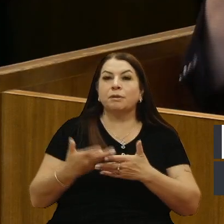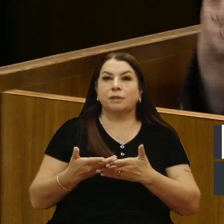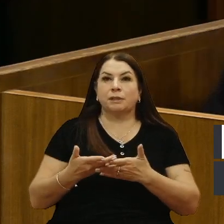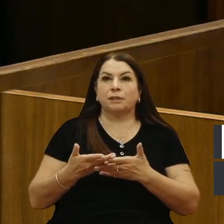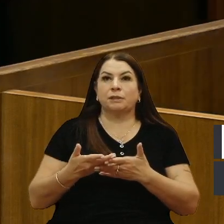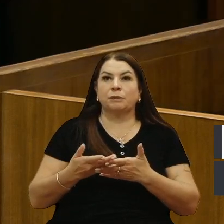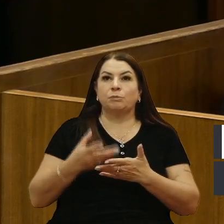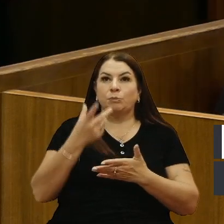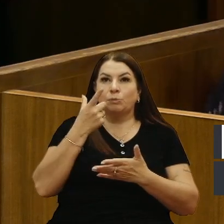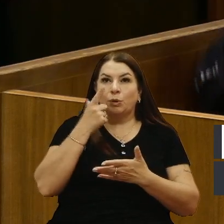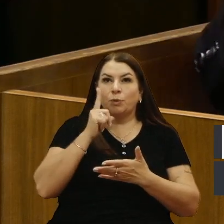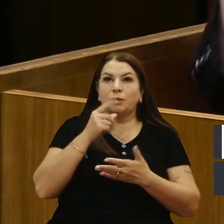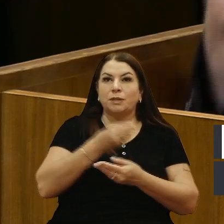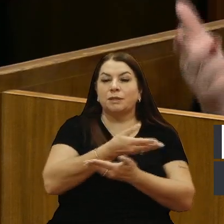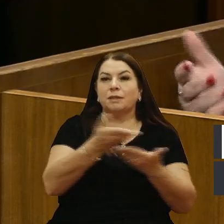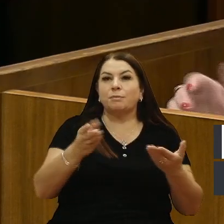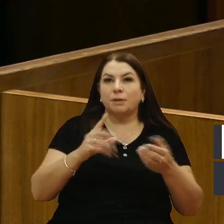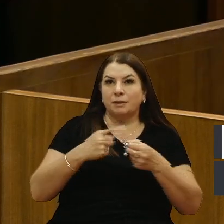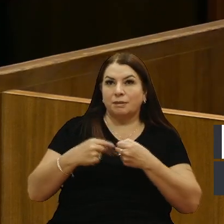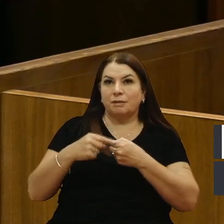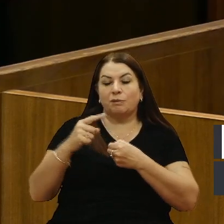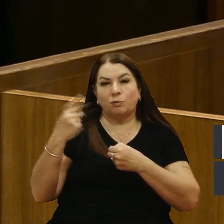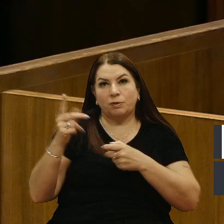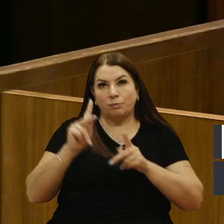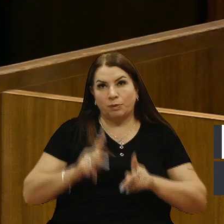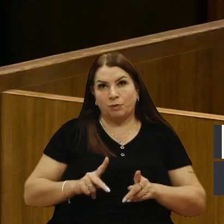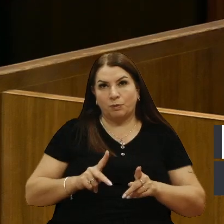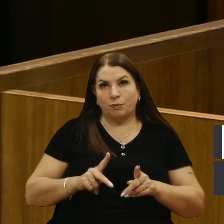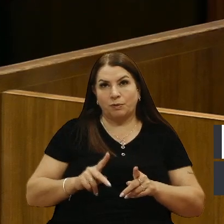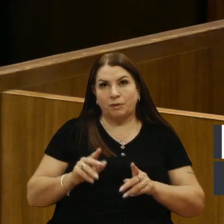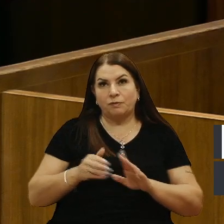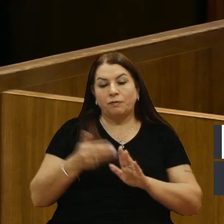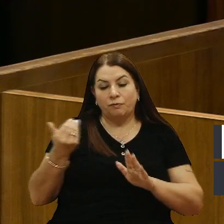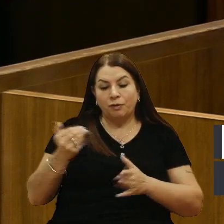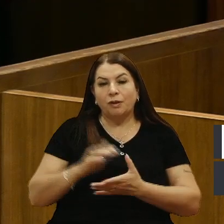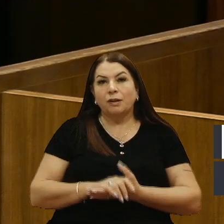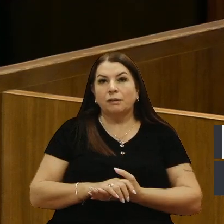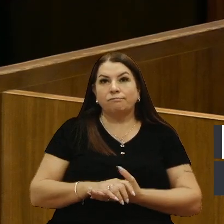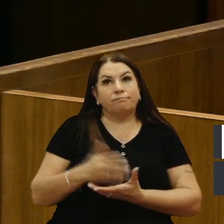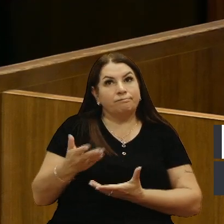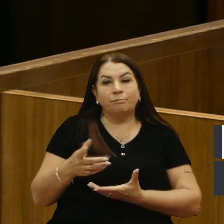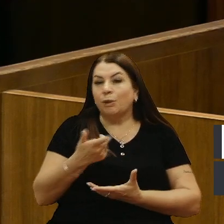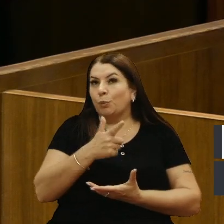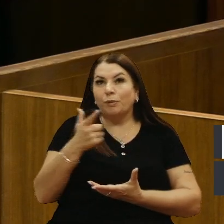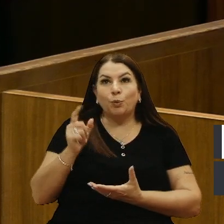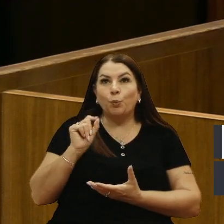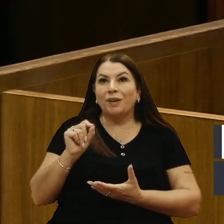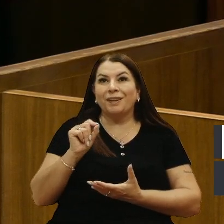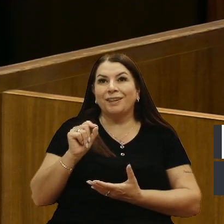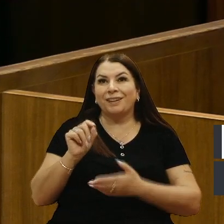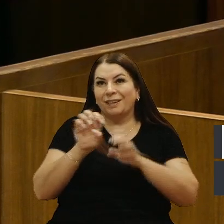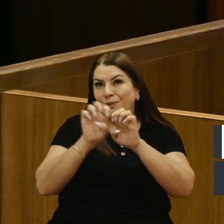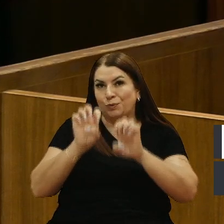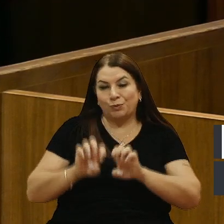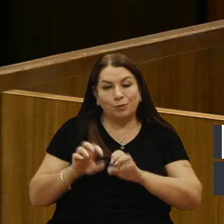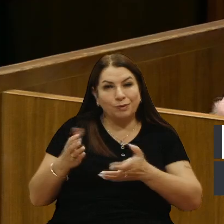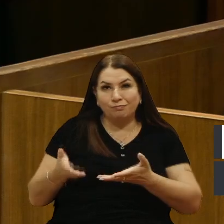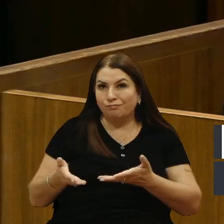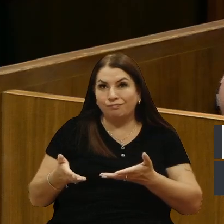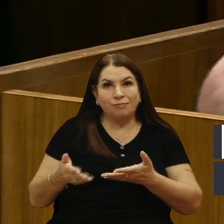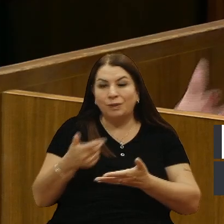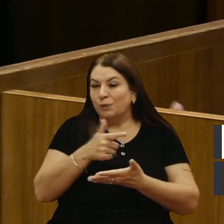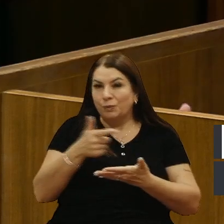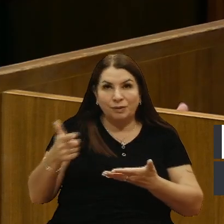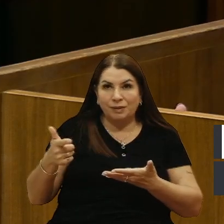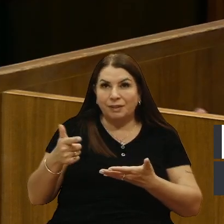para passar para a nossa cidade e também para outras pessoas que vêm de fora. Mas a gente não tem o quê? A infraestrutura. A gente